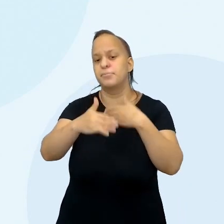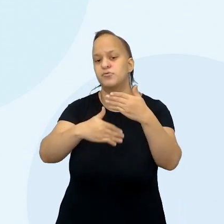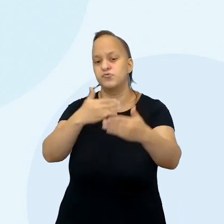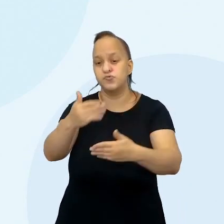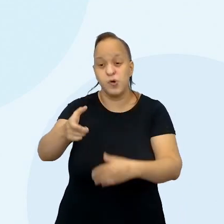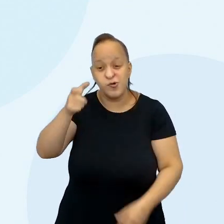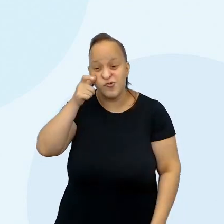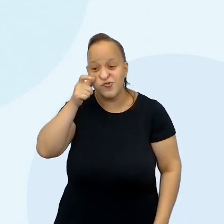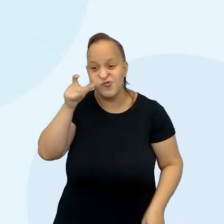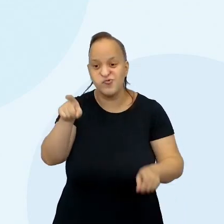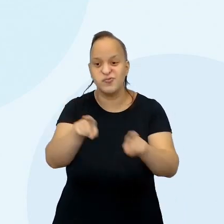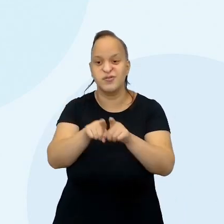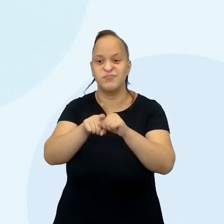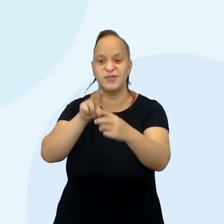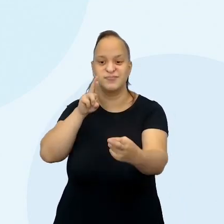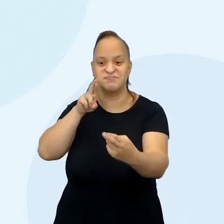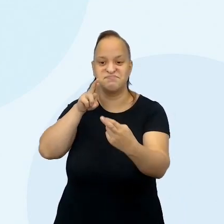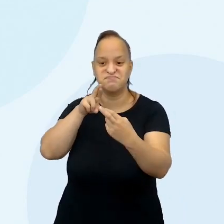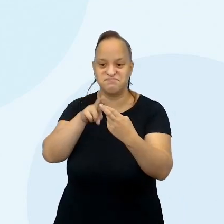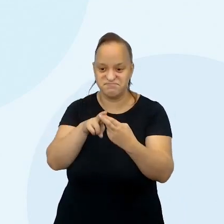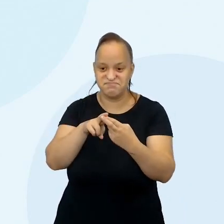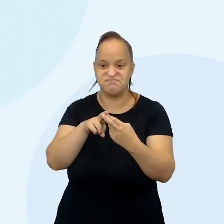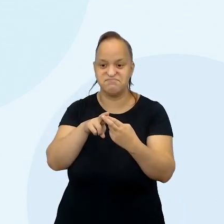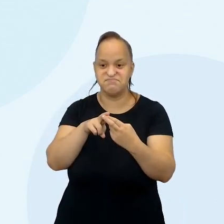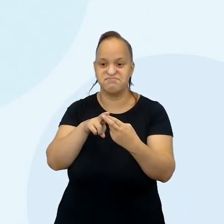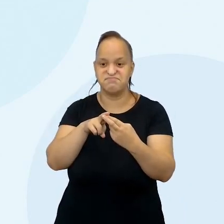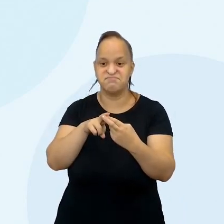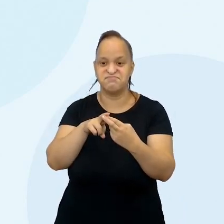e as referências.